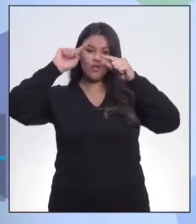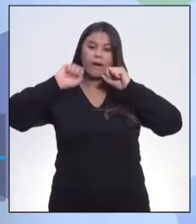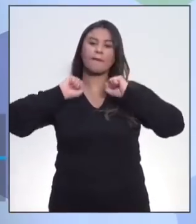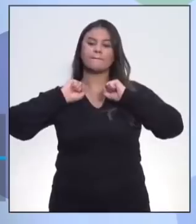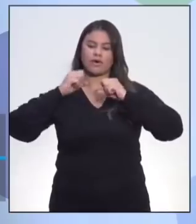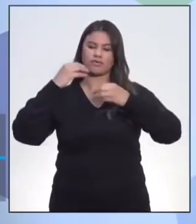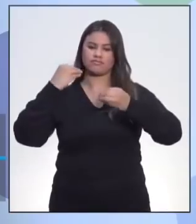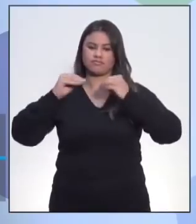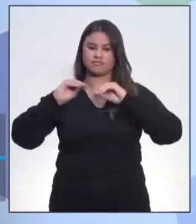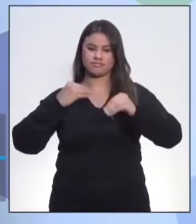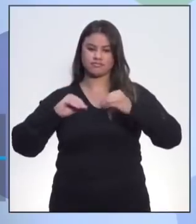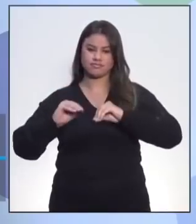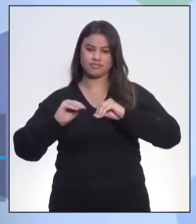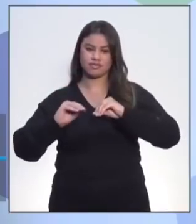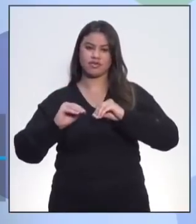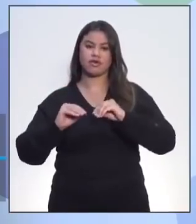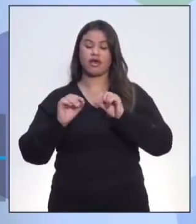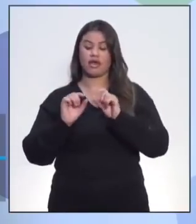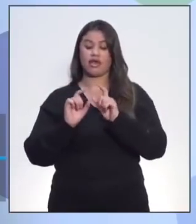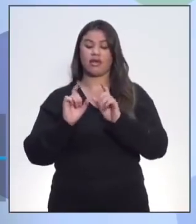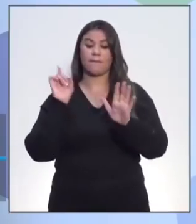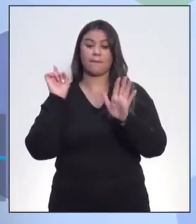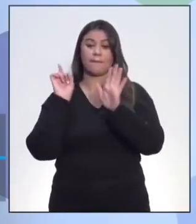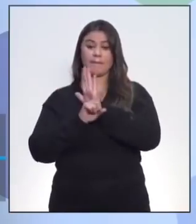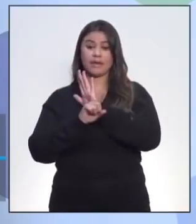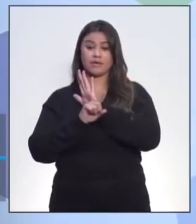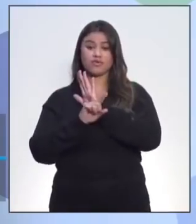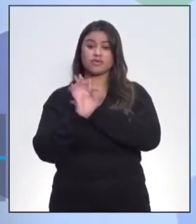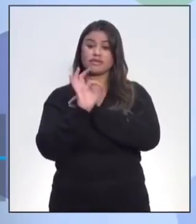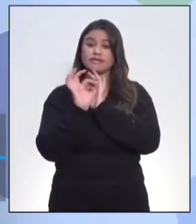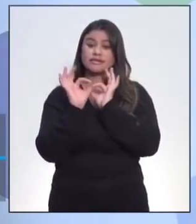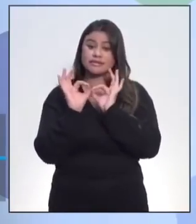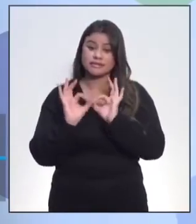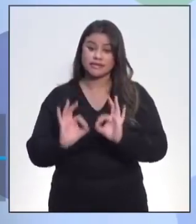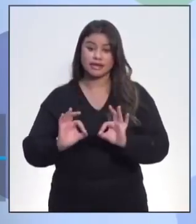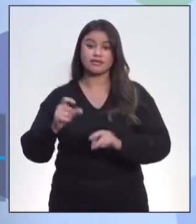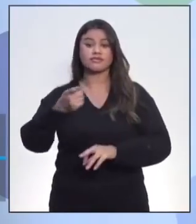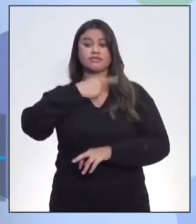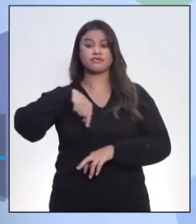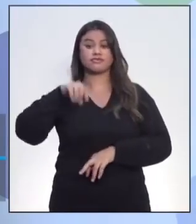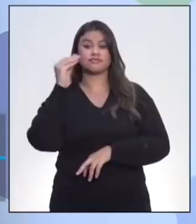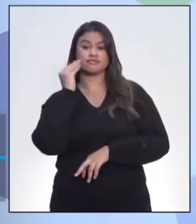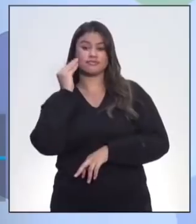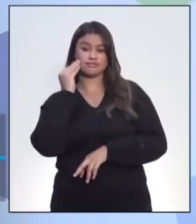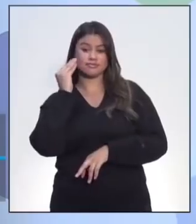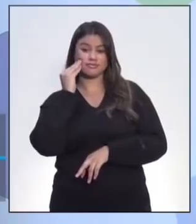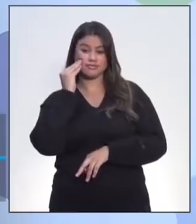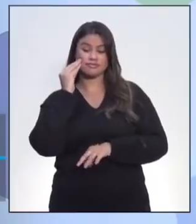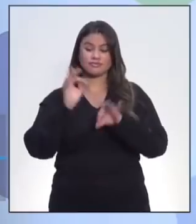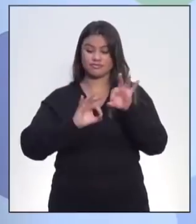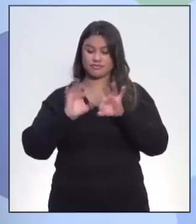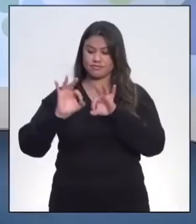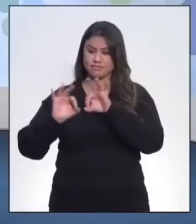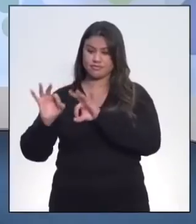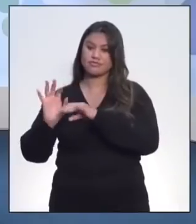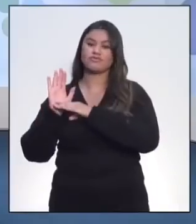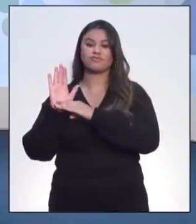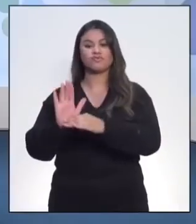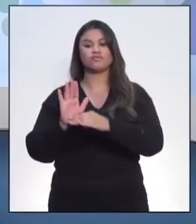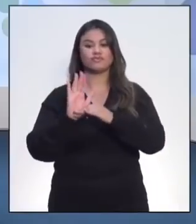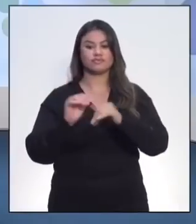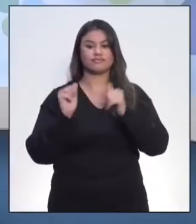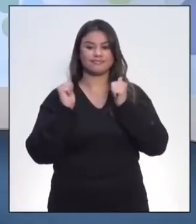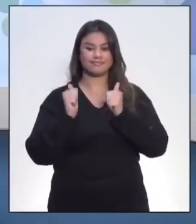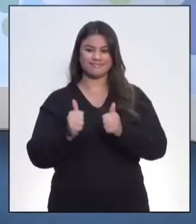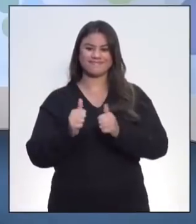não esqueçam de colocar certinho a dúvida de vocês, para a gente poder tentar resolver isso daqui na aula, não é, Osmar? É isso aí, Alessandra.